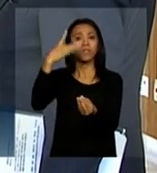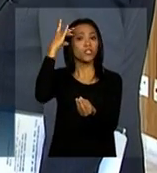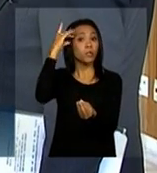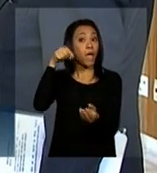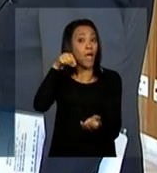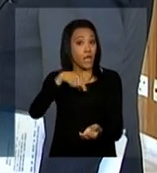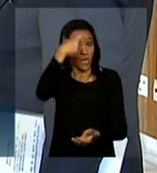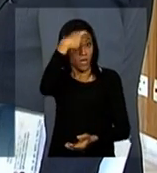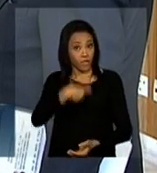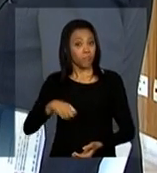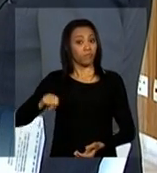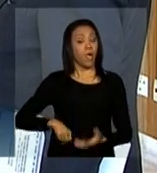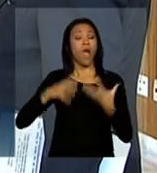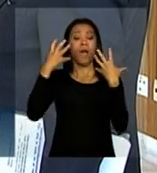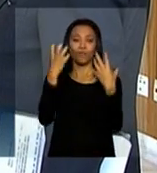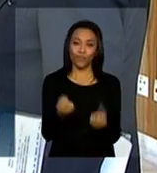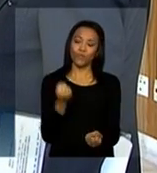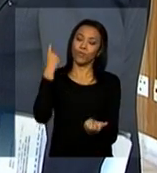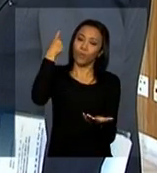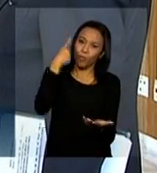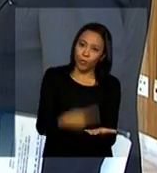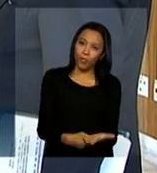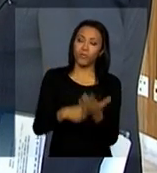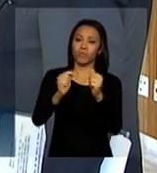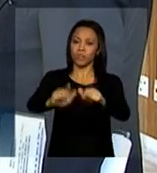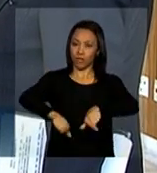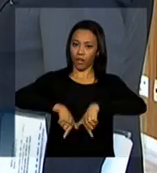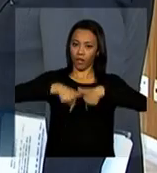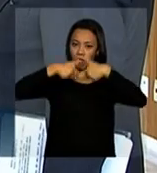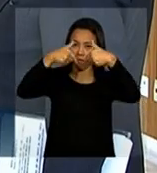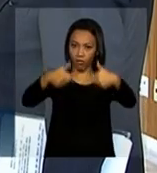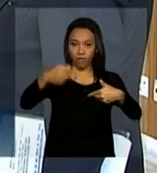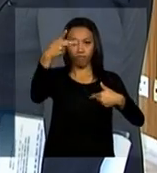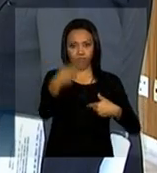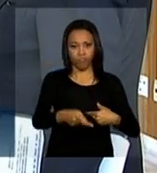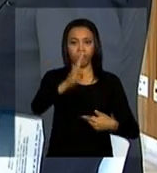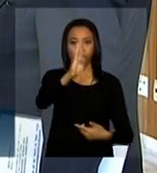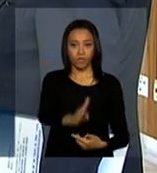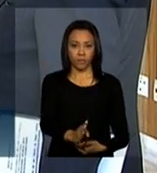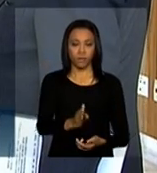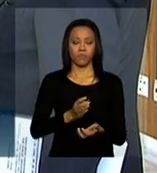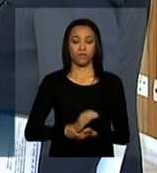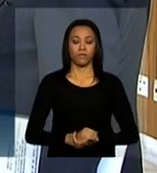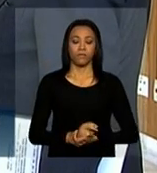assume oficialmente a sua função no Brasil.